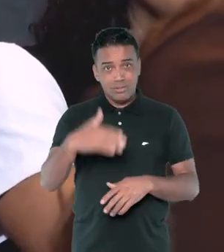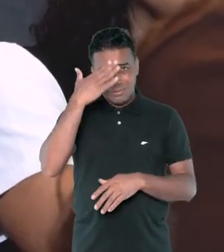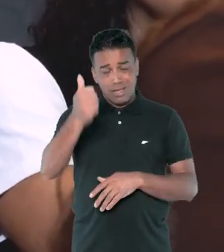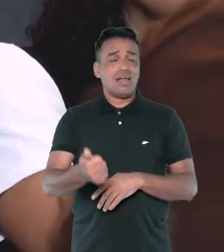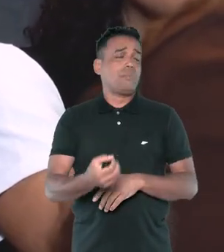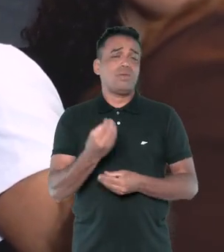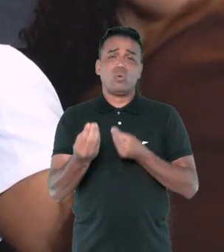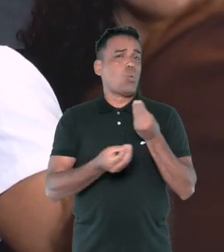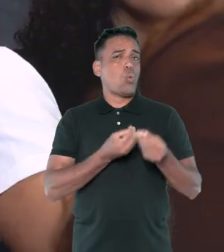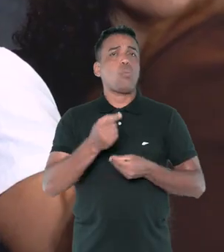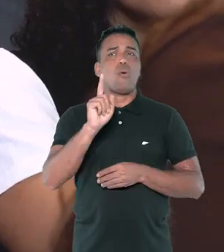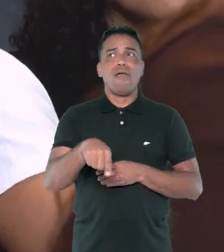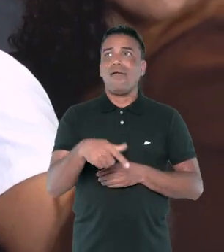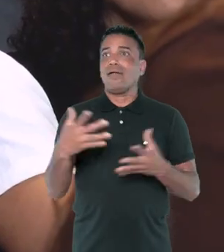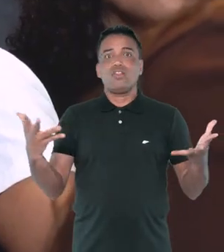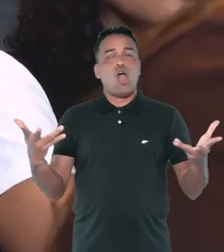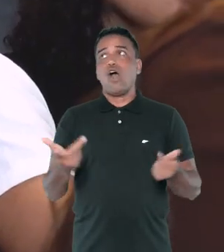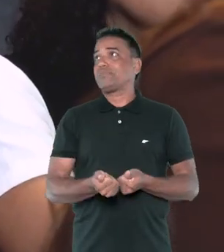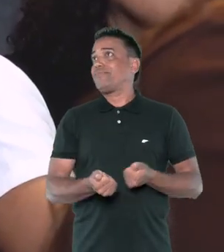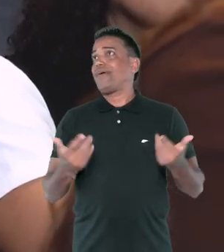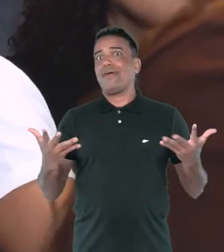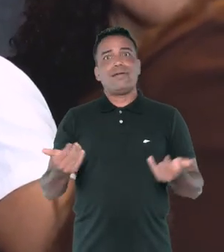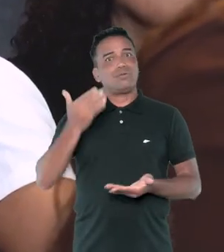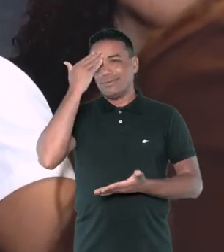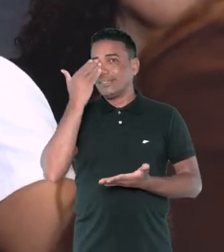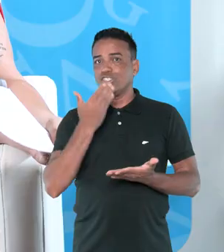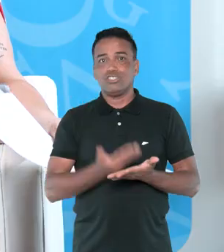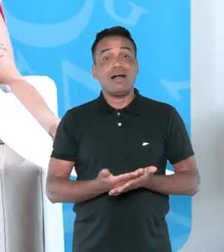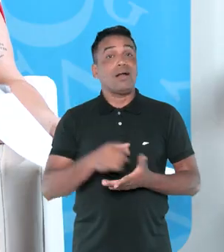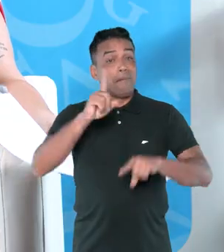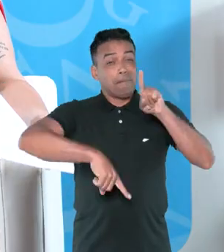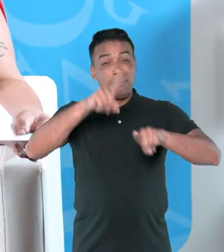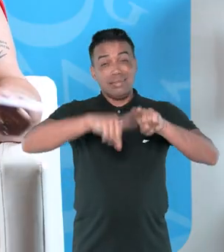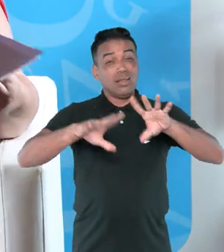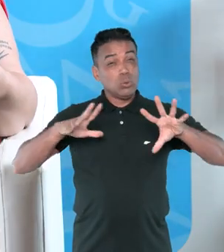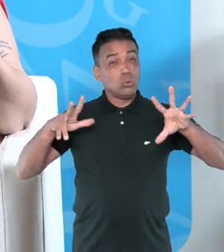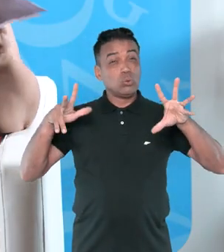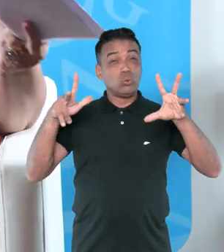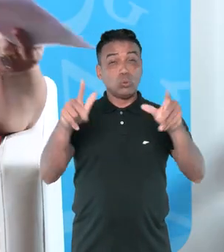é assim, de não acreditar que a gente tem esse material todo